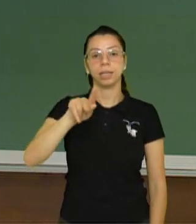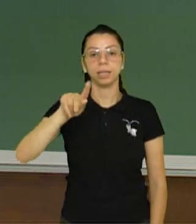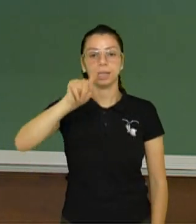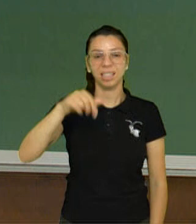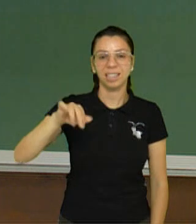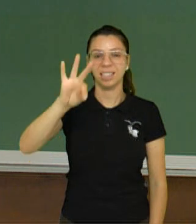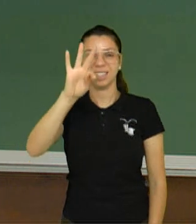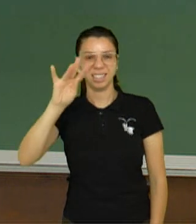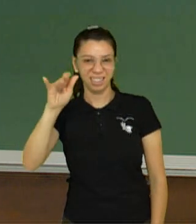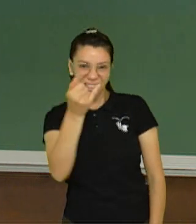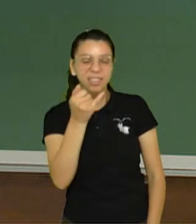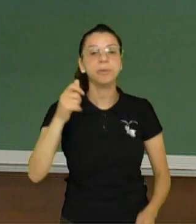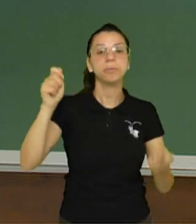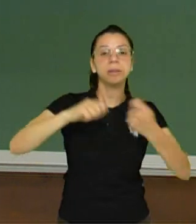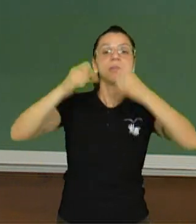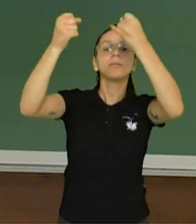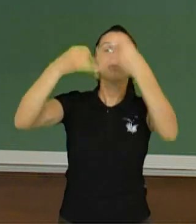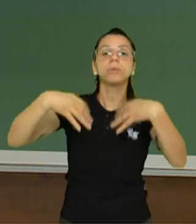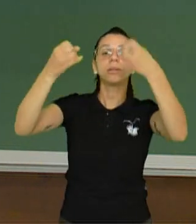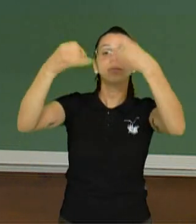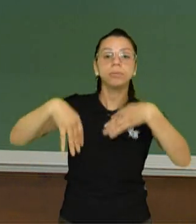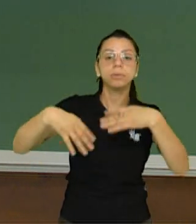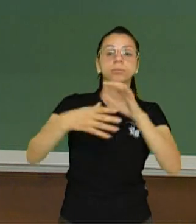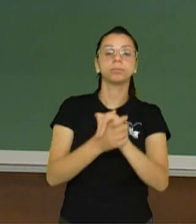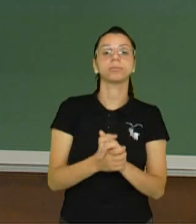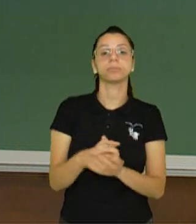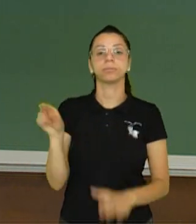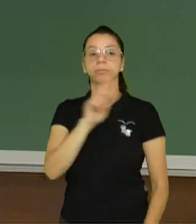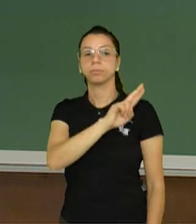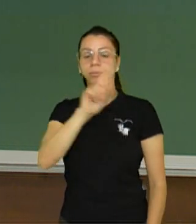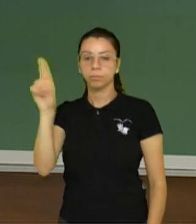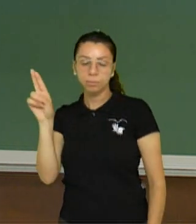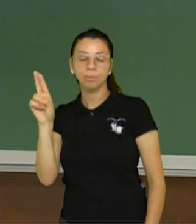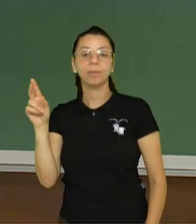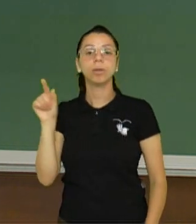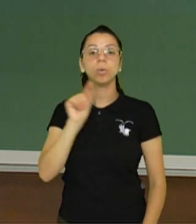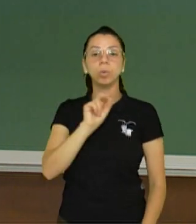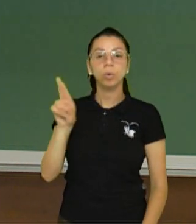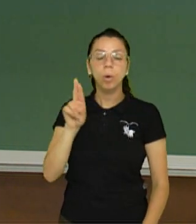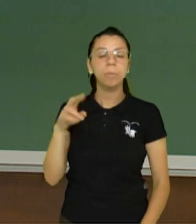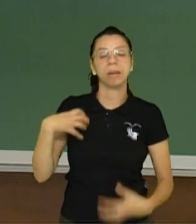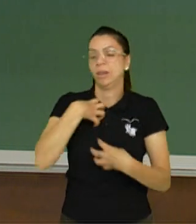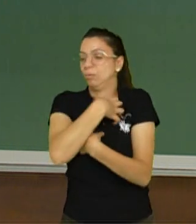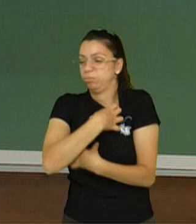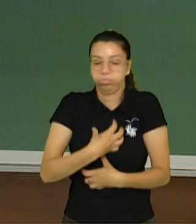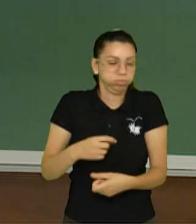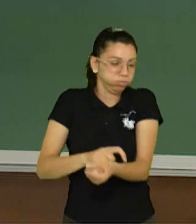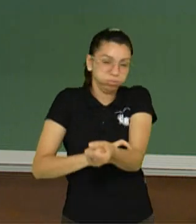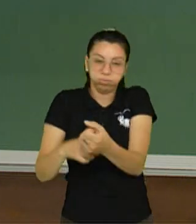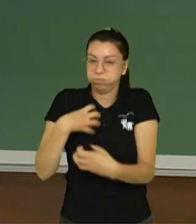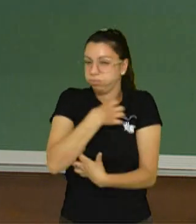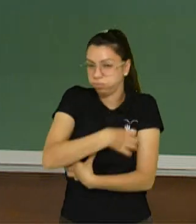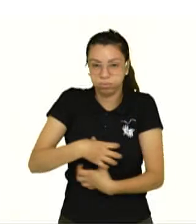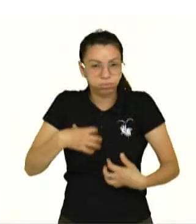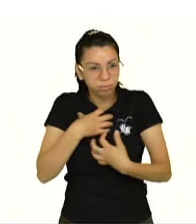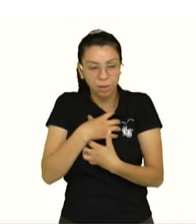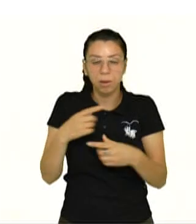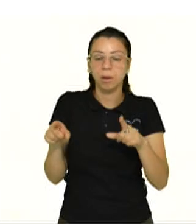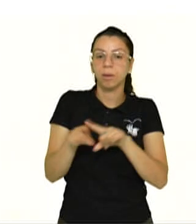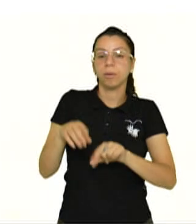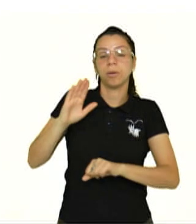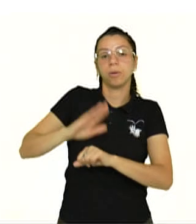irracional. Então, o nome desta obra aqui, O Desespero, ou também chamada de